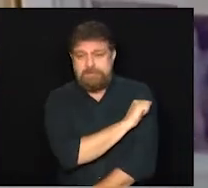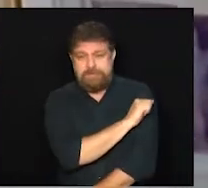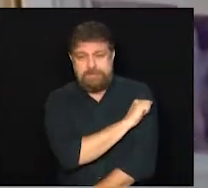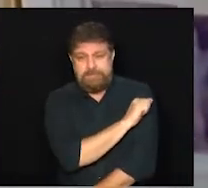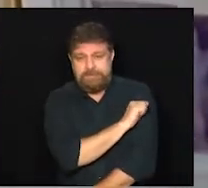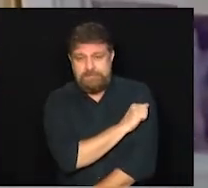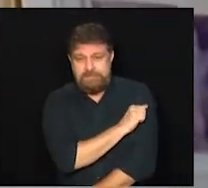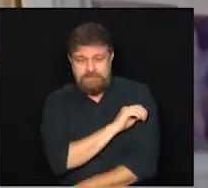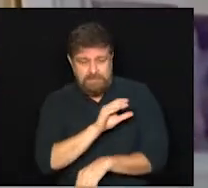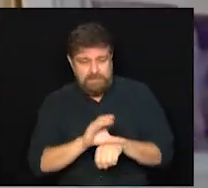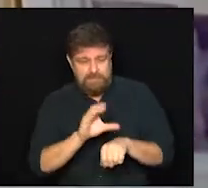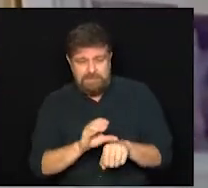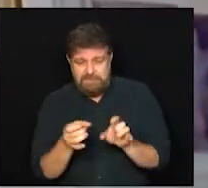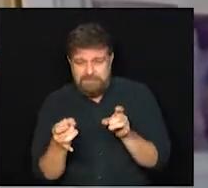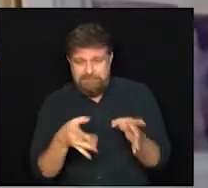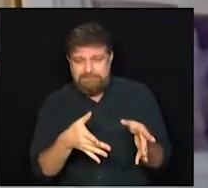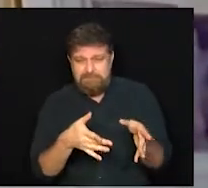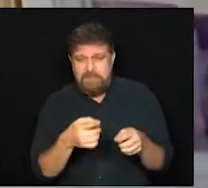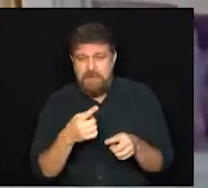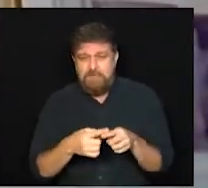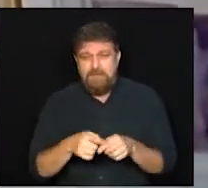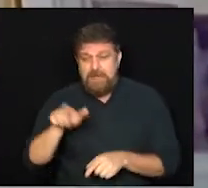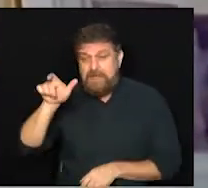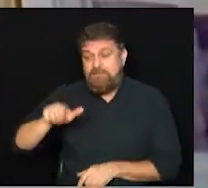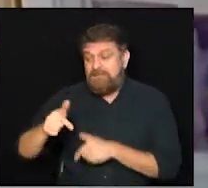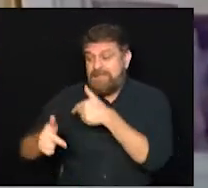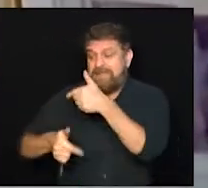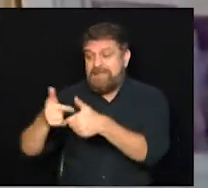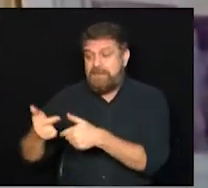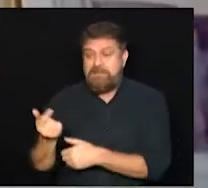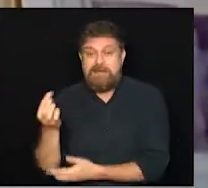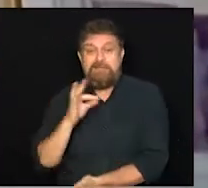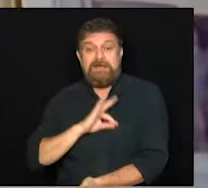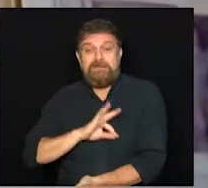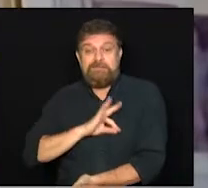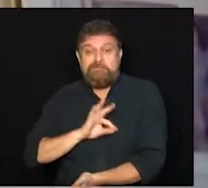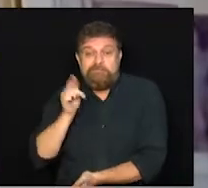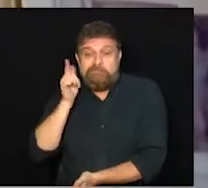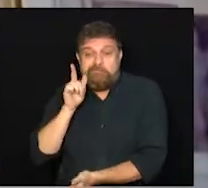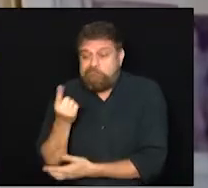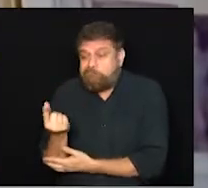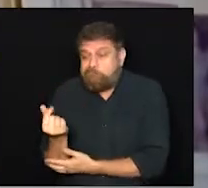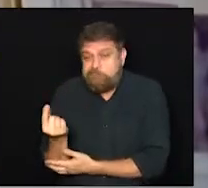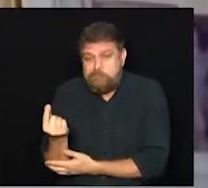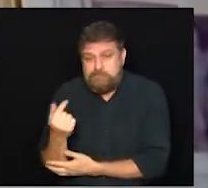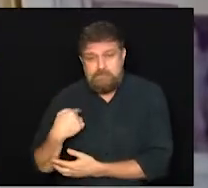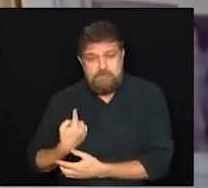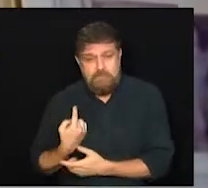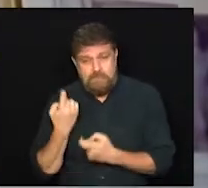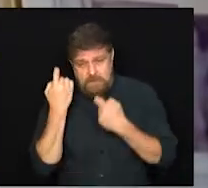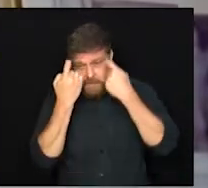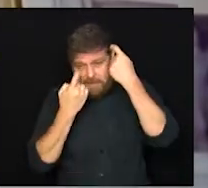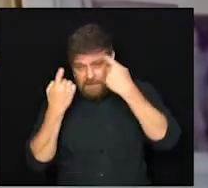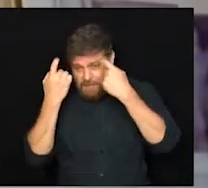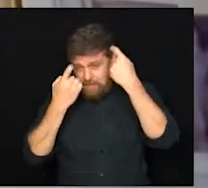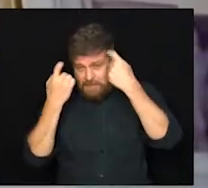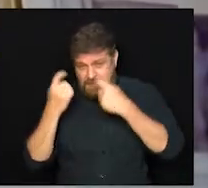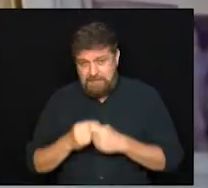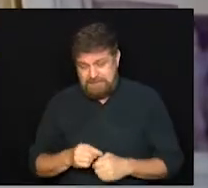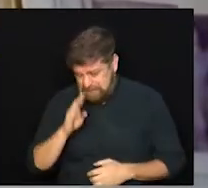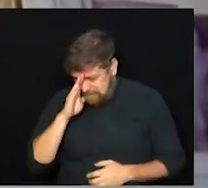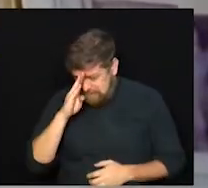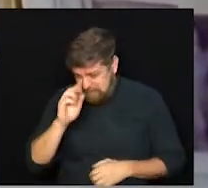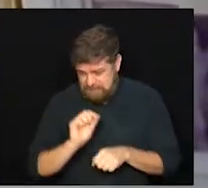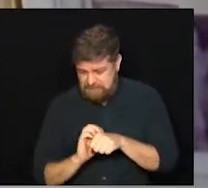porque eles passarão a ser arrimos de família. Por essa razão, uma das coisas mais importantes quando a pandemia veio